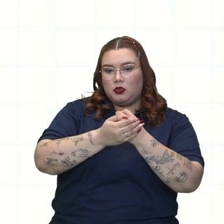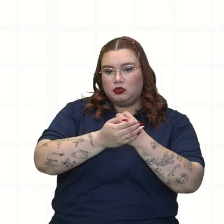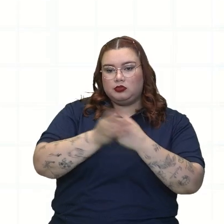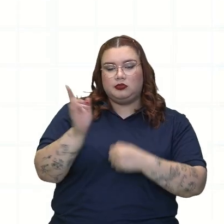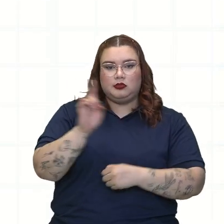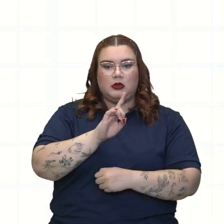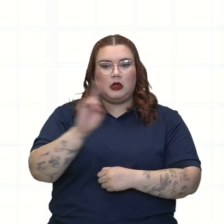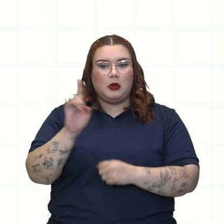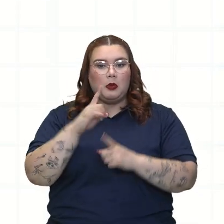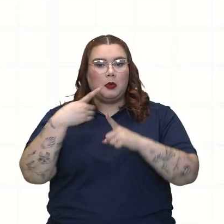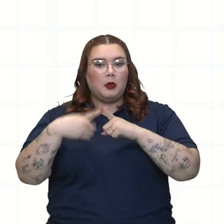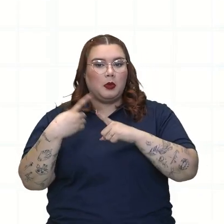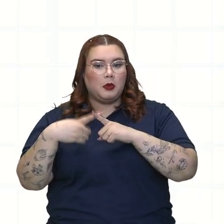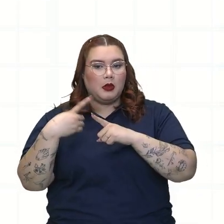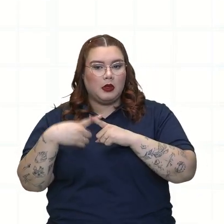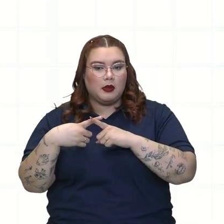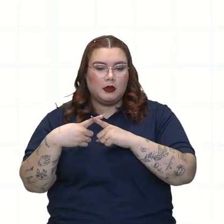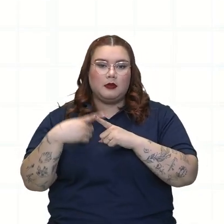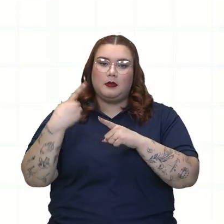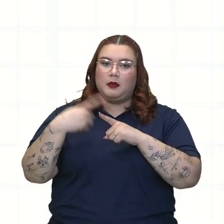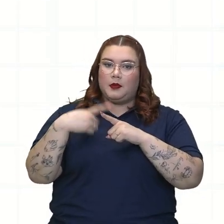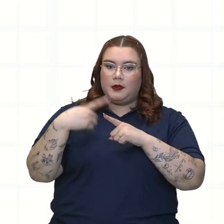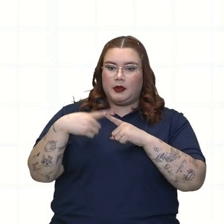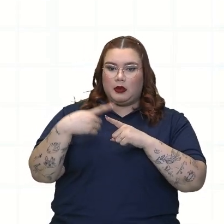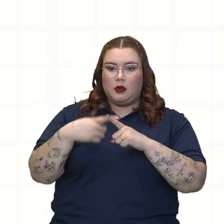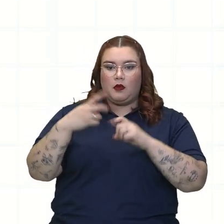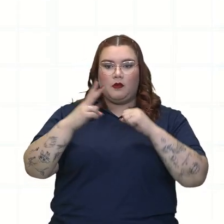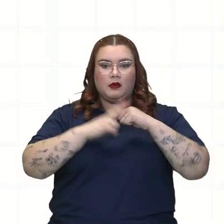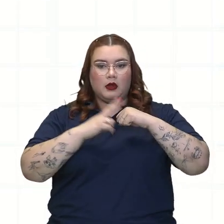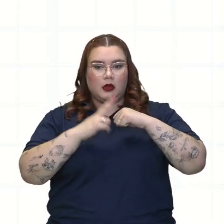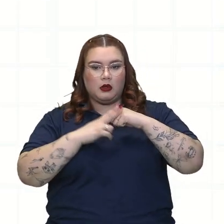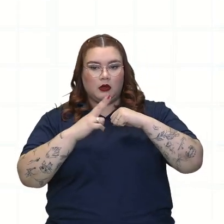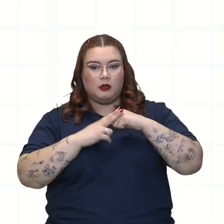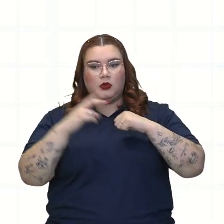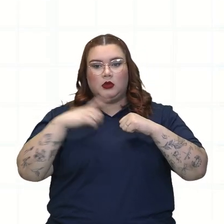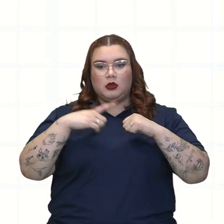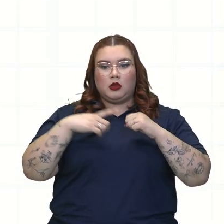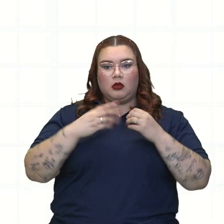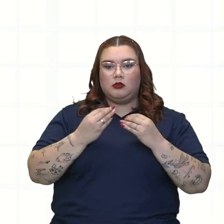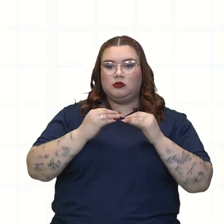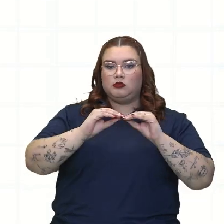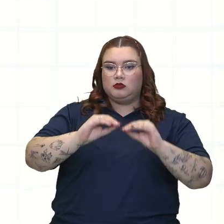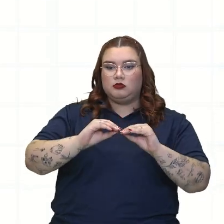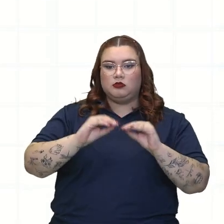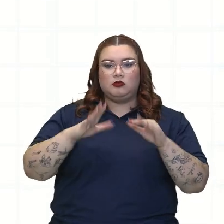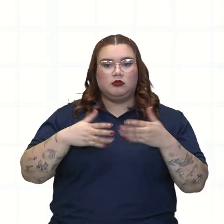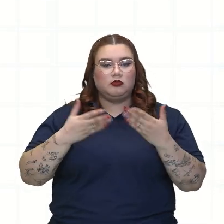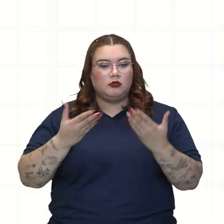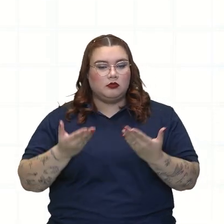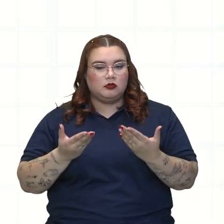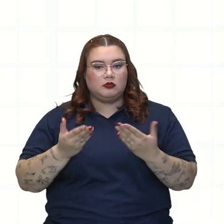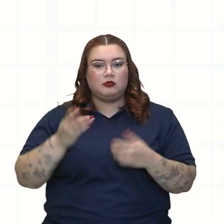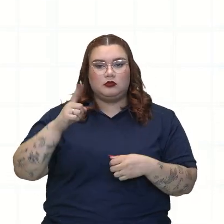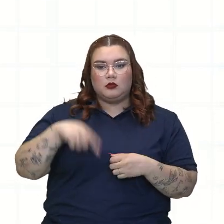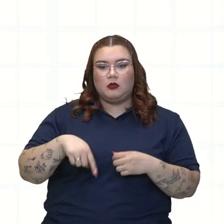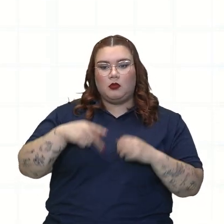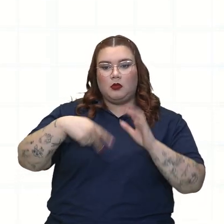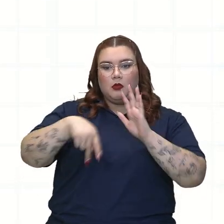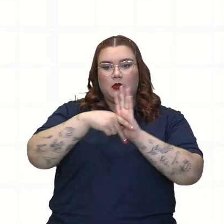Não. Por quê? Porque o verbo está, olha aqui, na